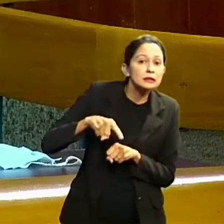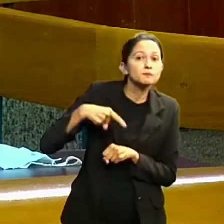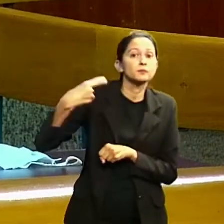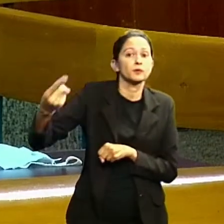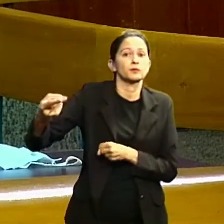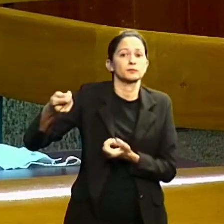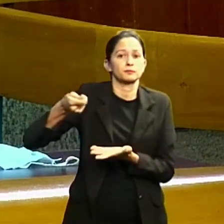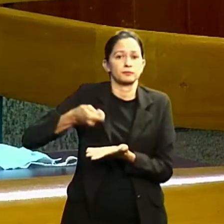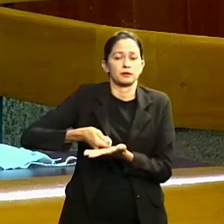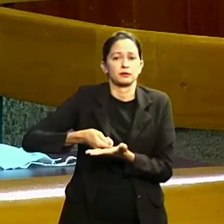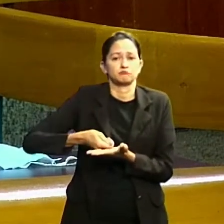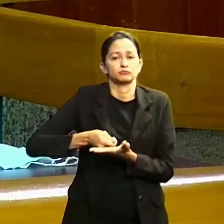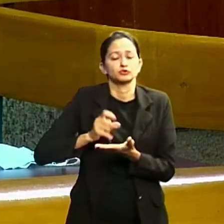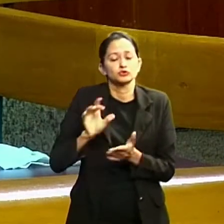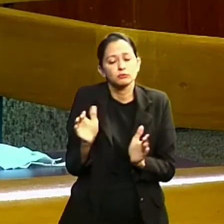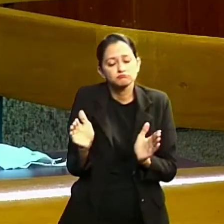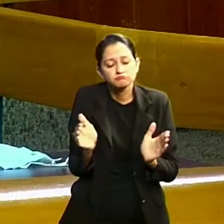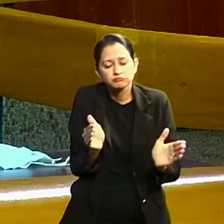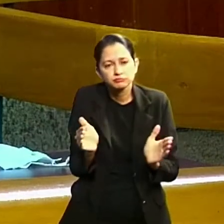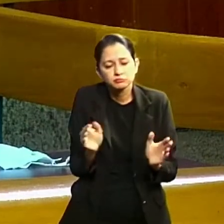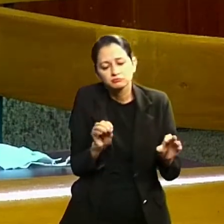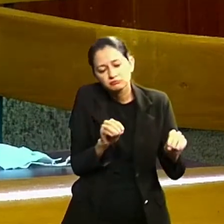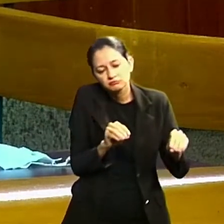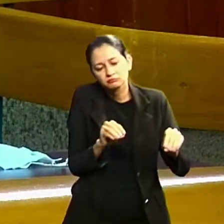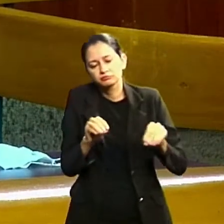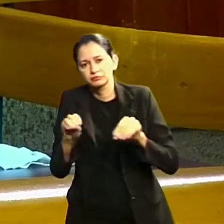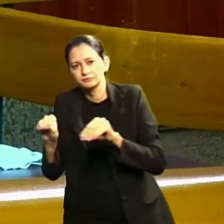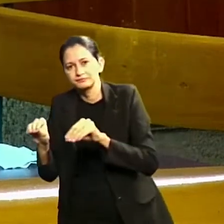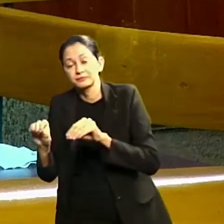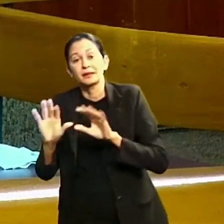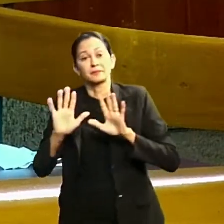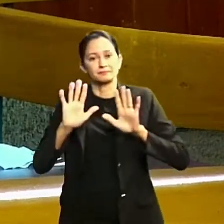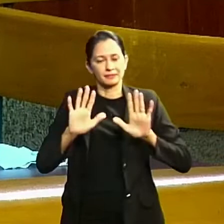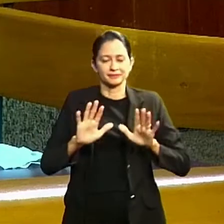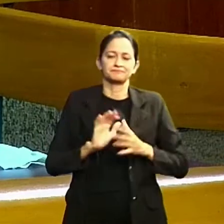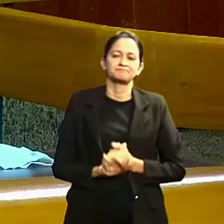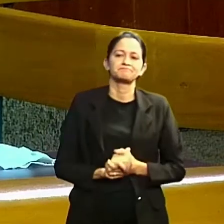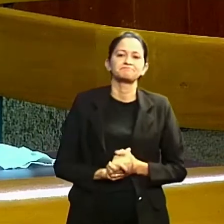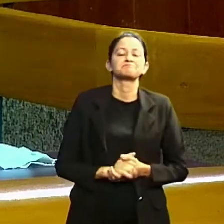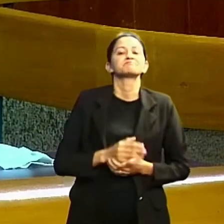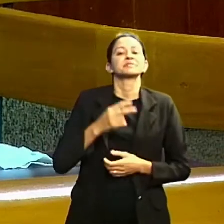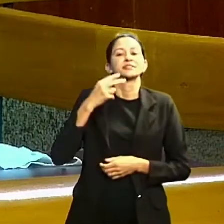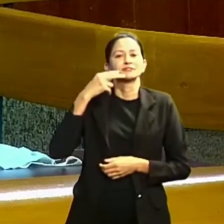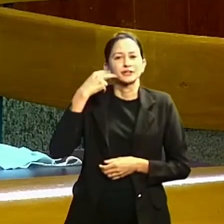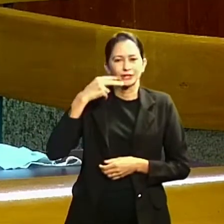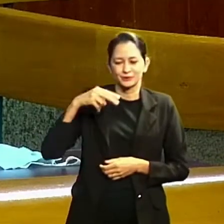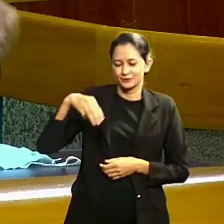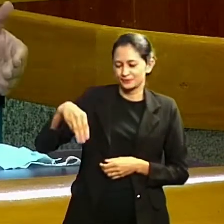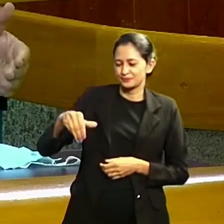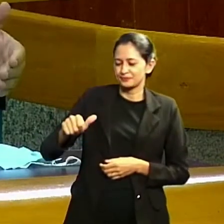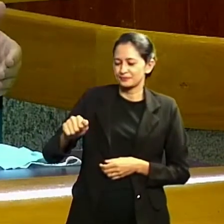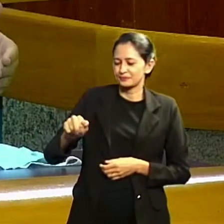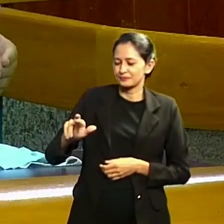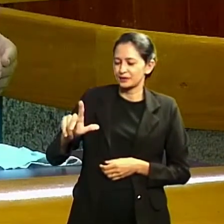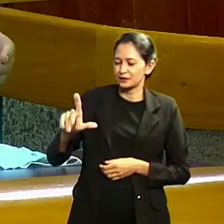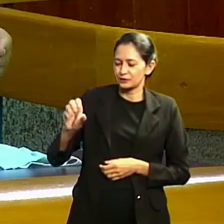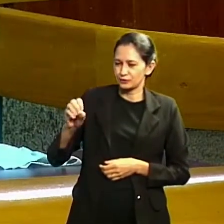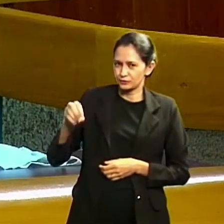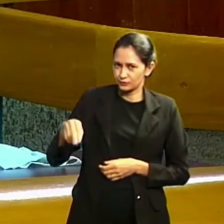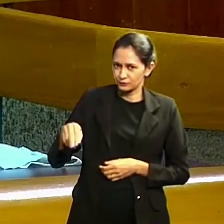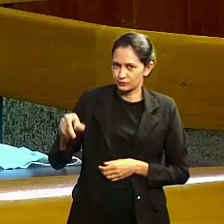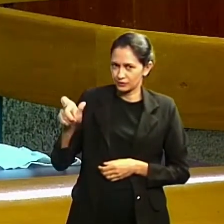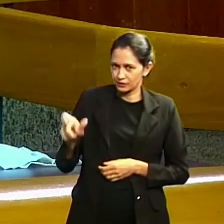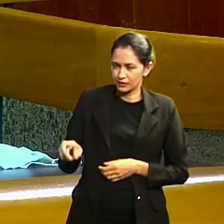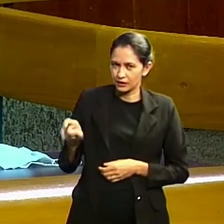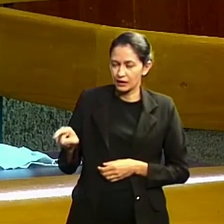pagasse em outro momento. Aí vem o vereador Marlon, da CCJ, e aprova